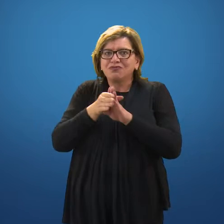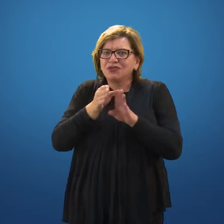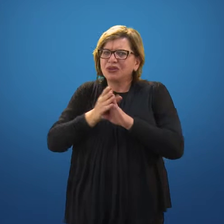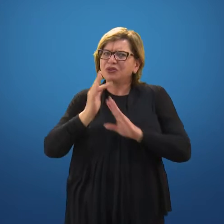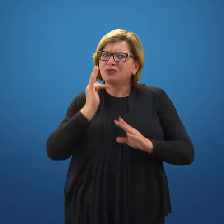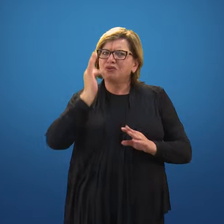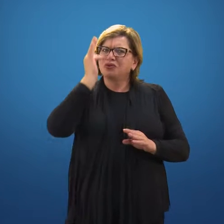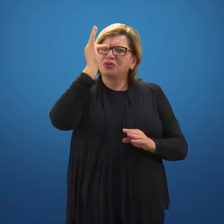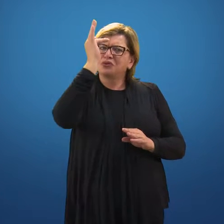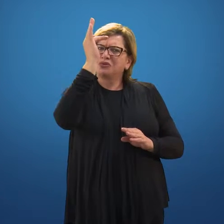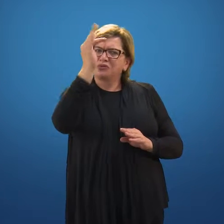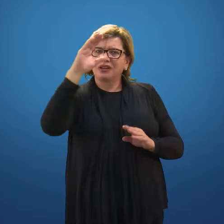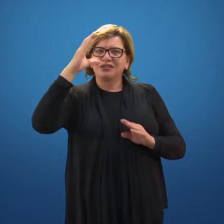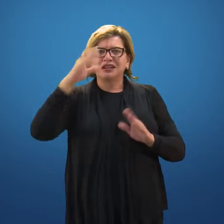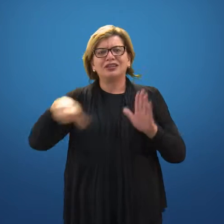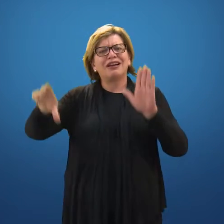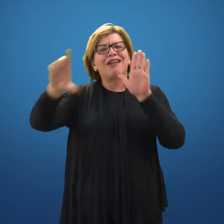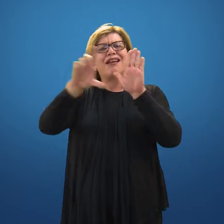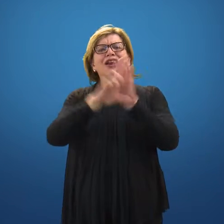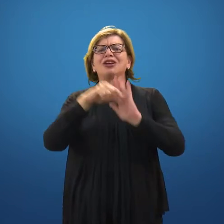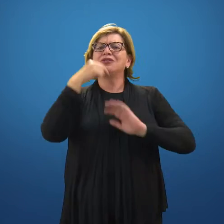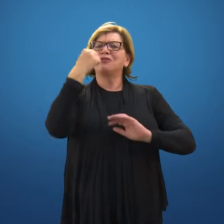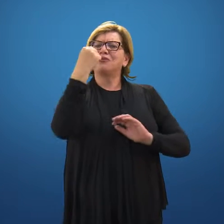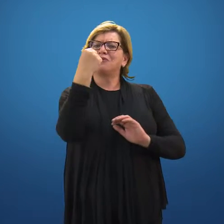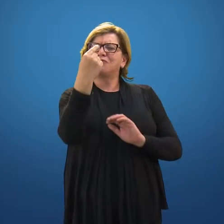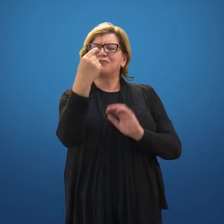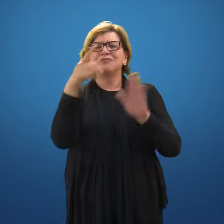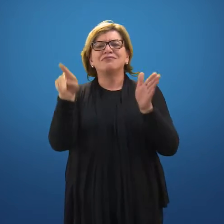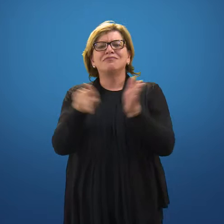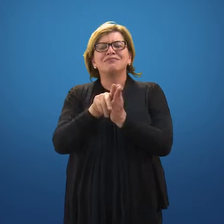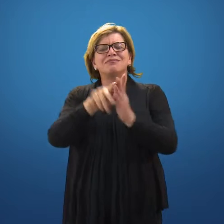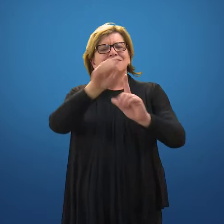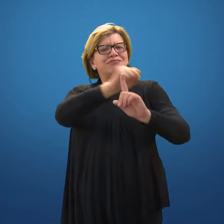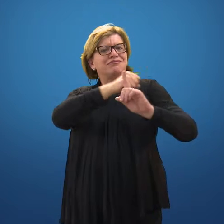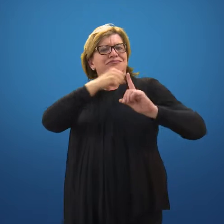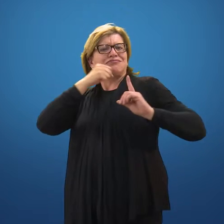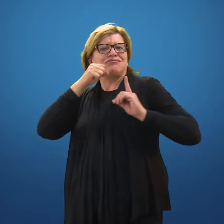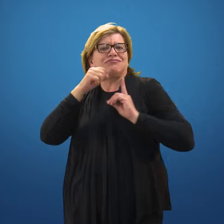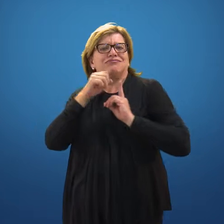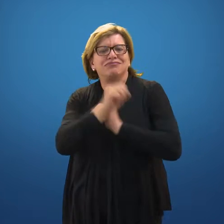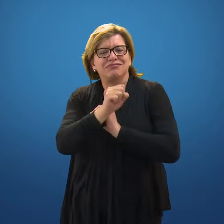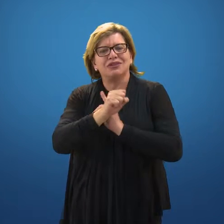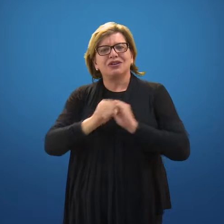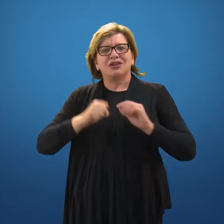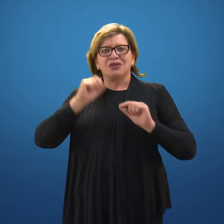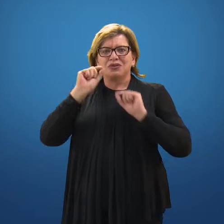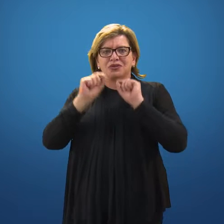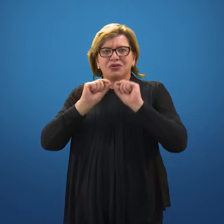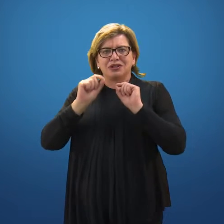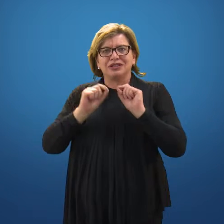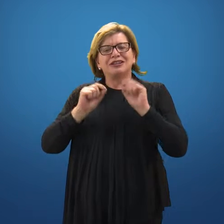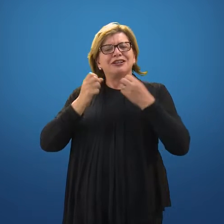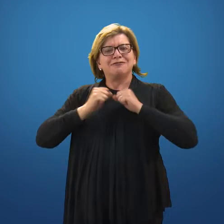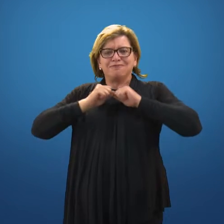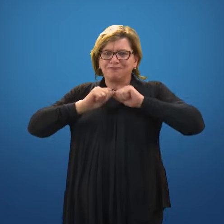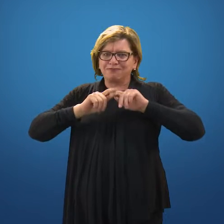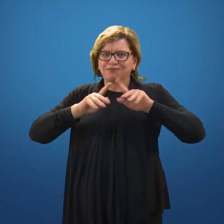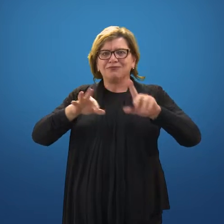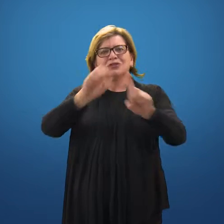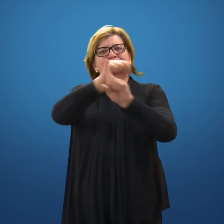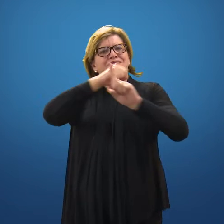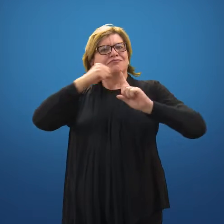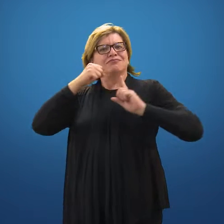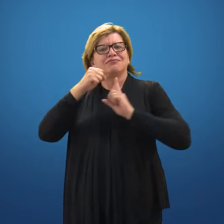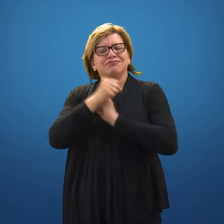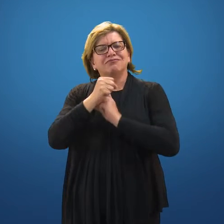uma lei única que regimentasse todos os fenômenos sociais. Esse foi o seu grande legado para a